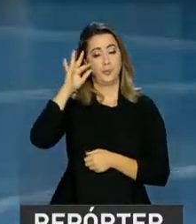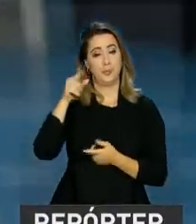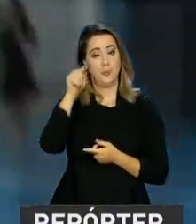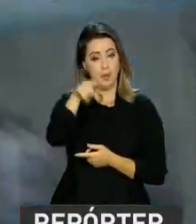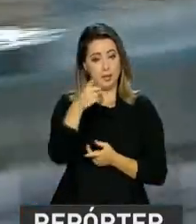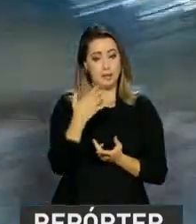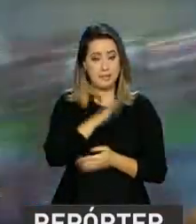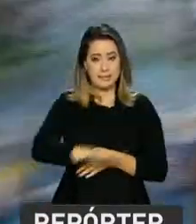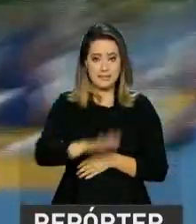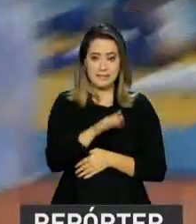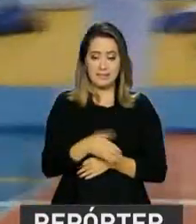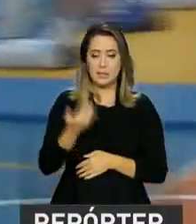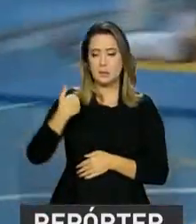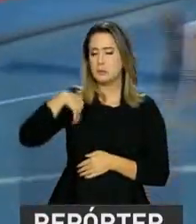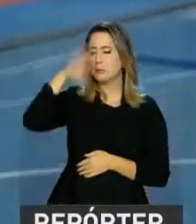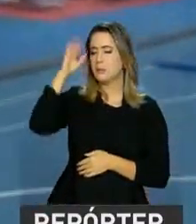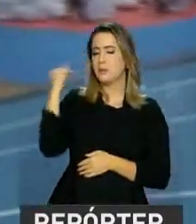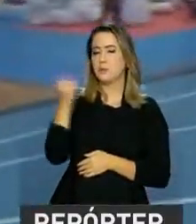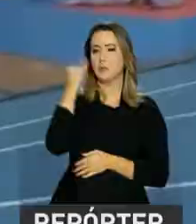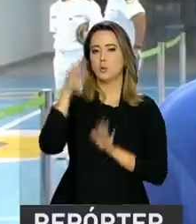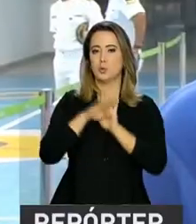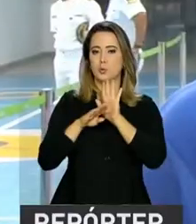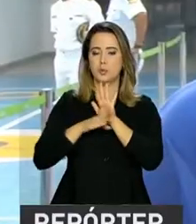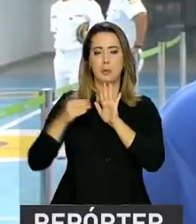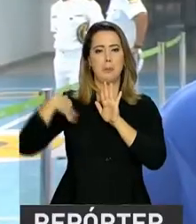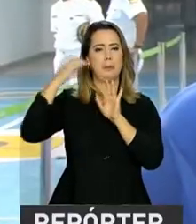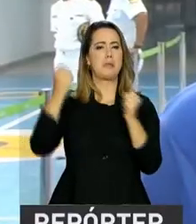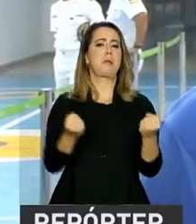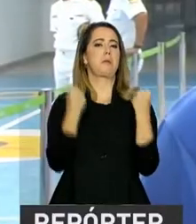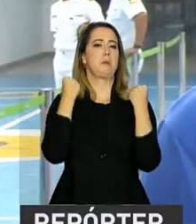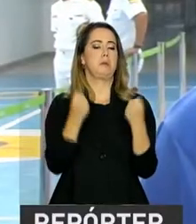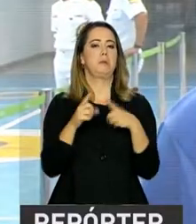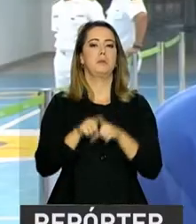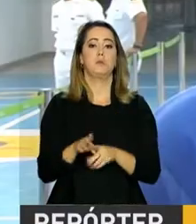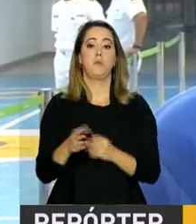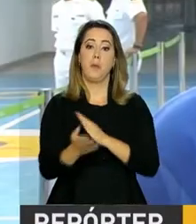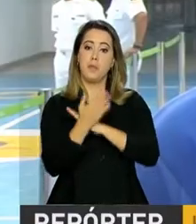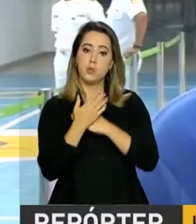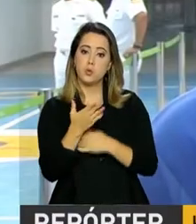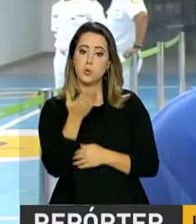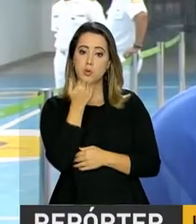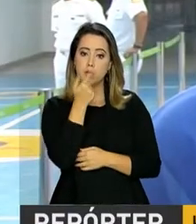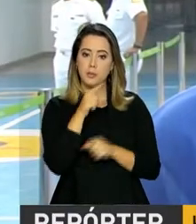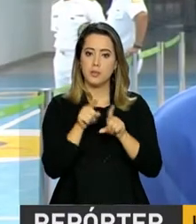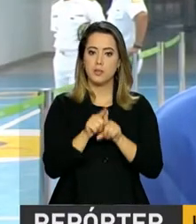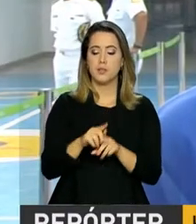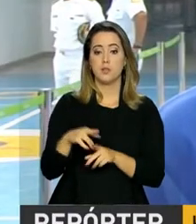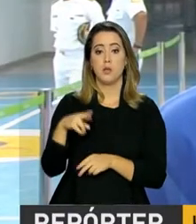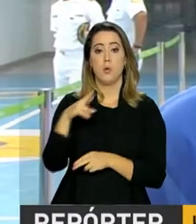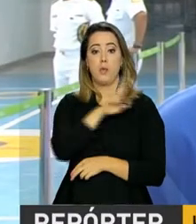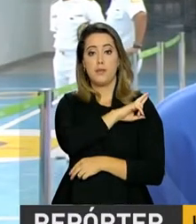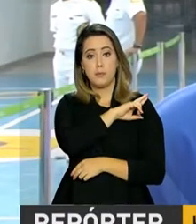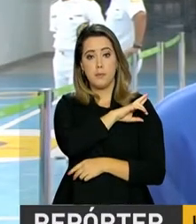o programa vai muito além do exercício físico. Me ajudou muito na alimentação, respeito,